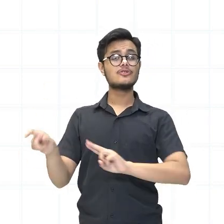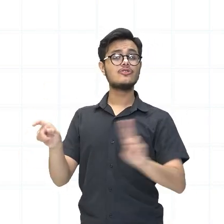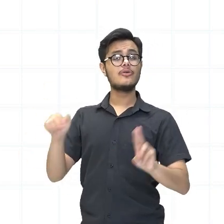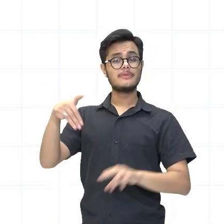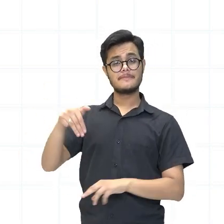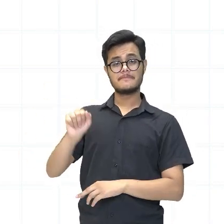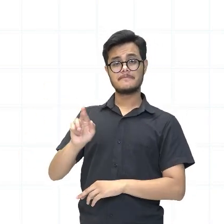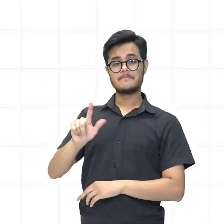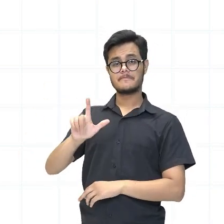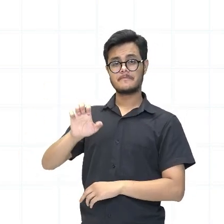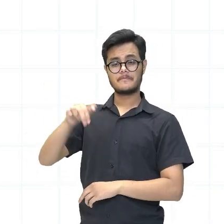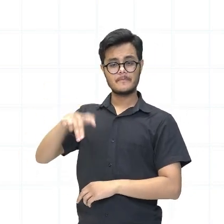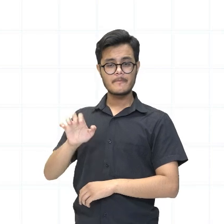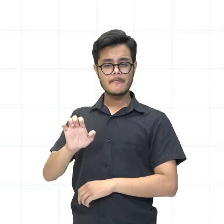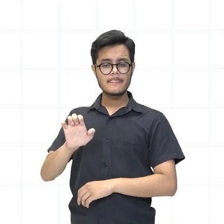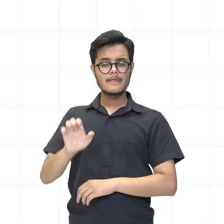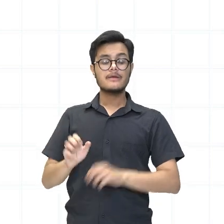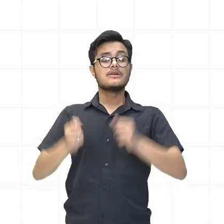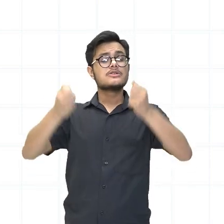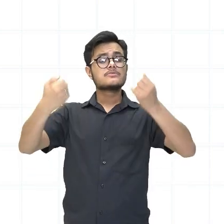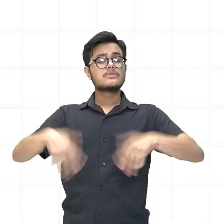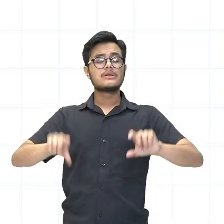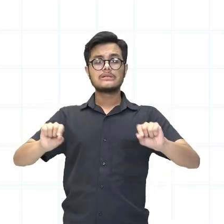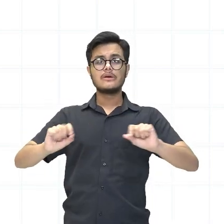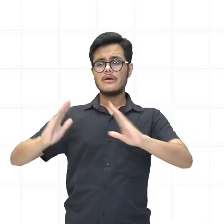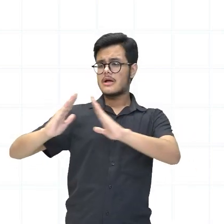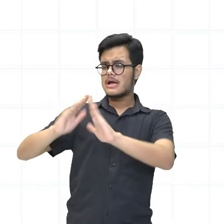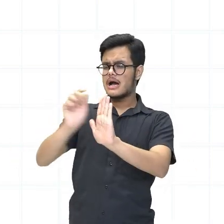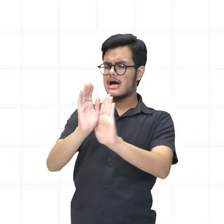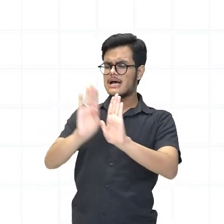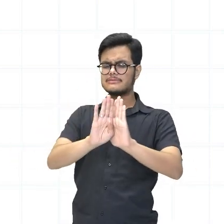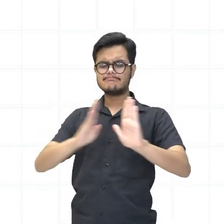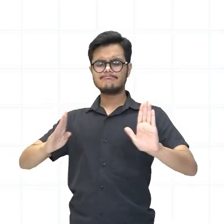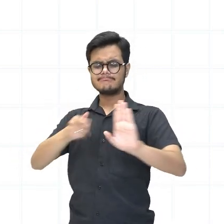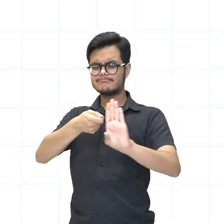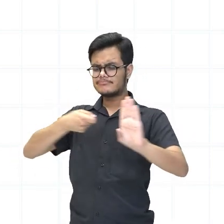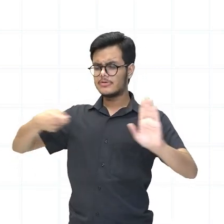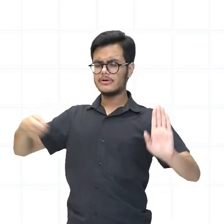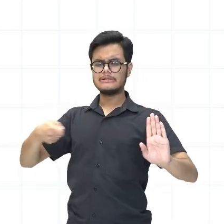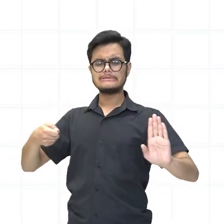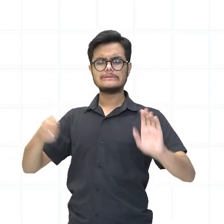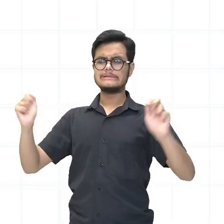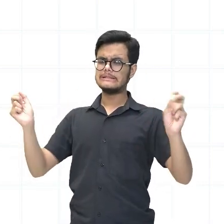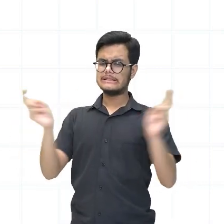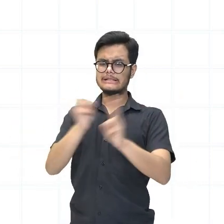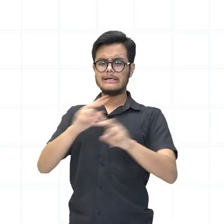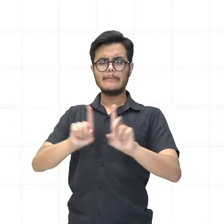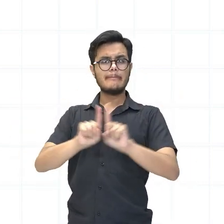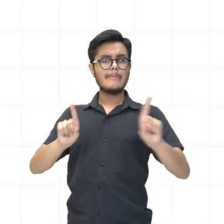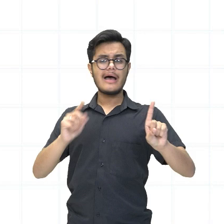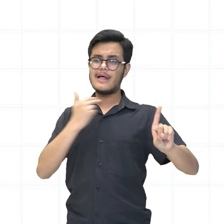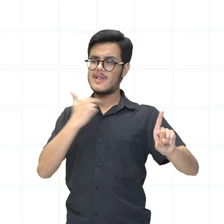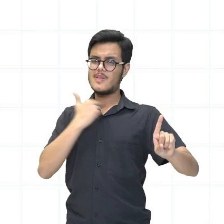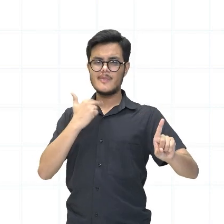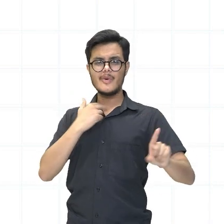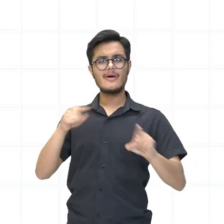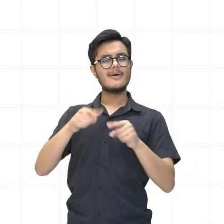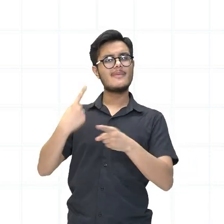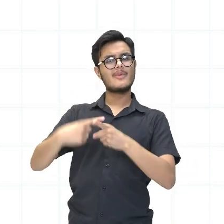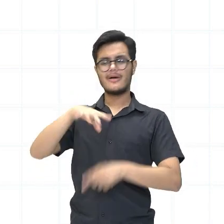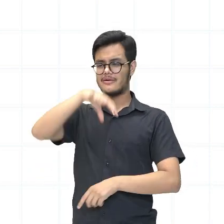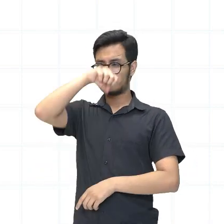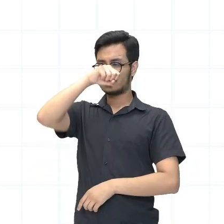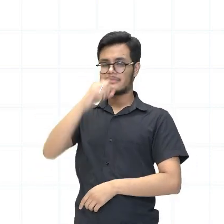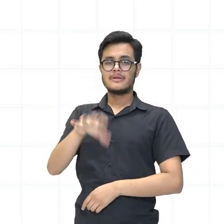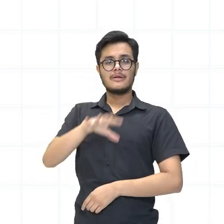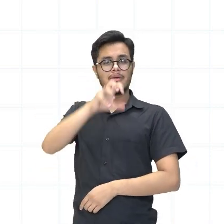Conceição. E perceba que ela diz, olha só, minha casa tem uma porta e uma janela para entrada de ar, mas não posso deixar aberta